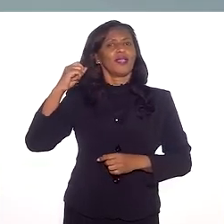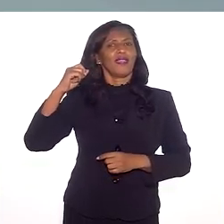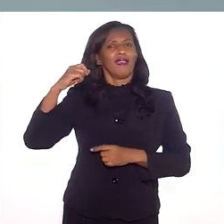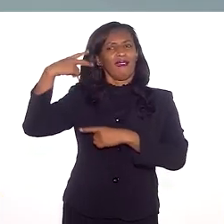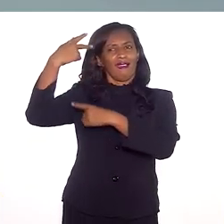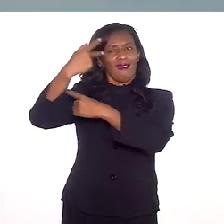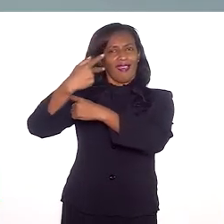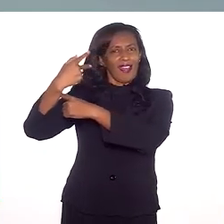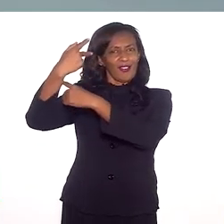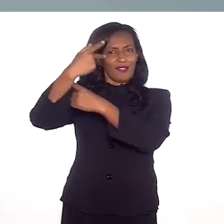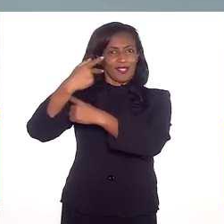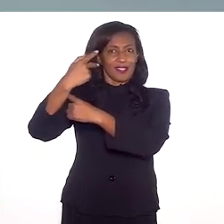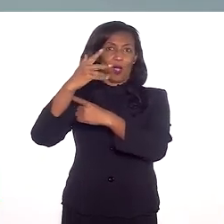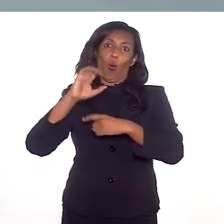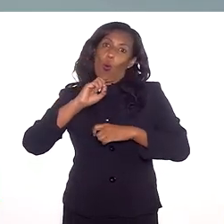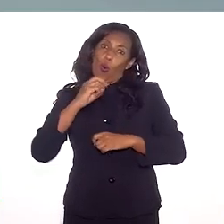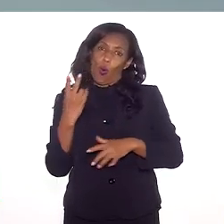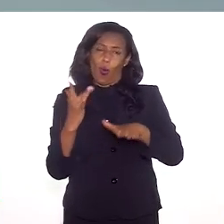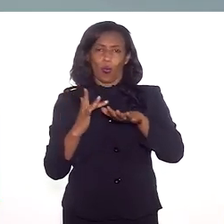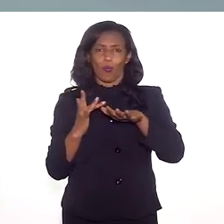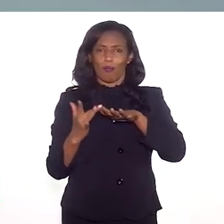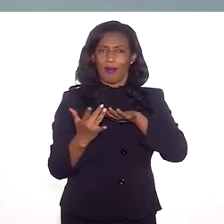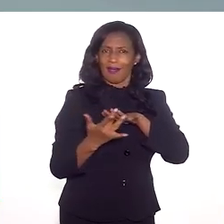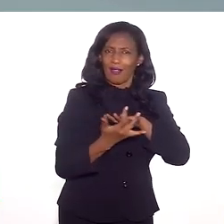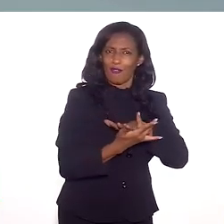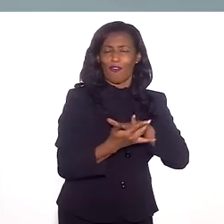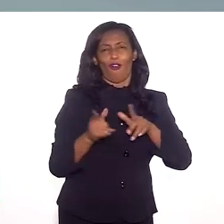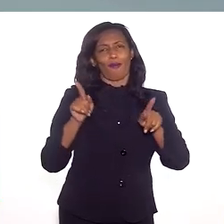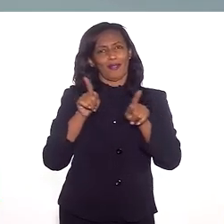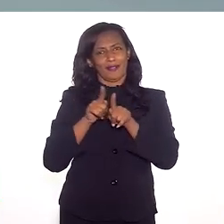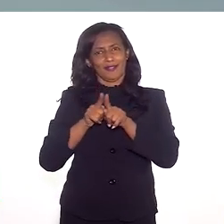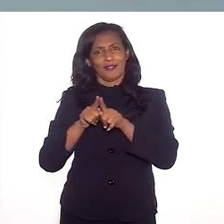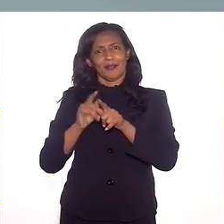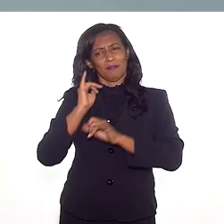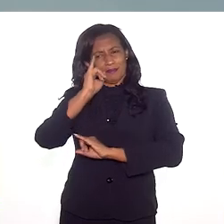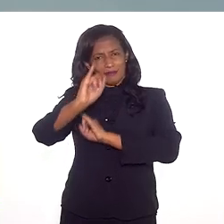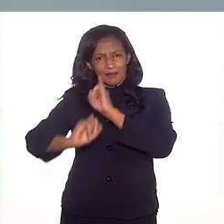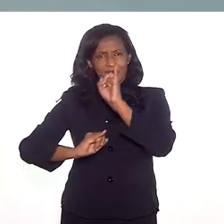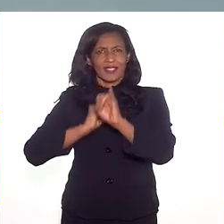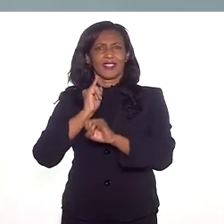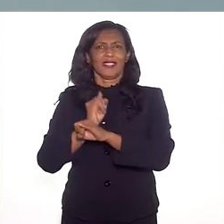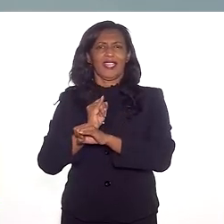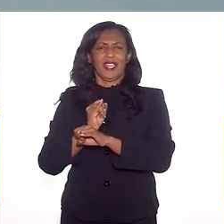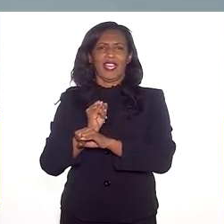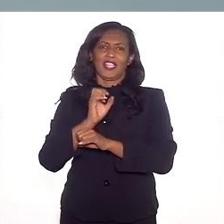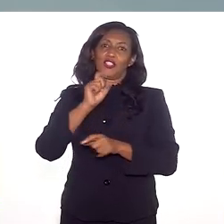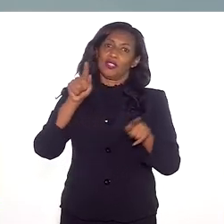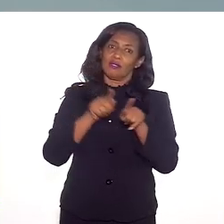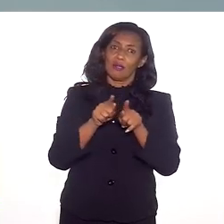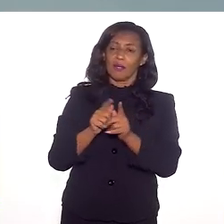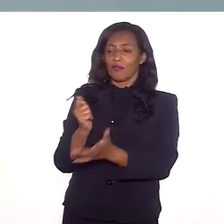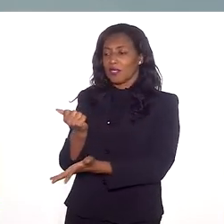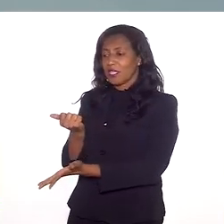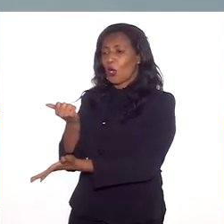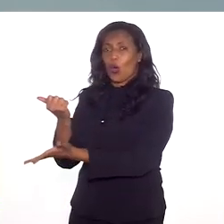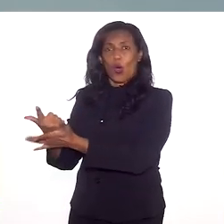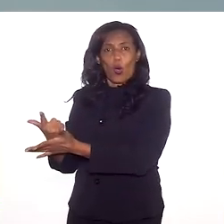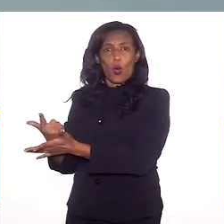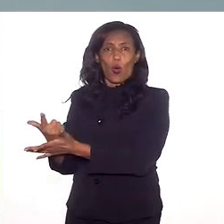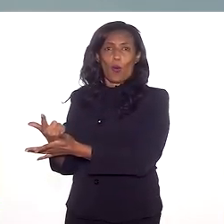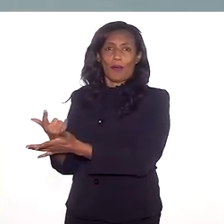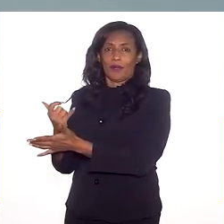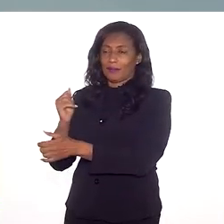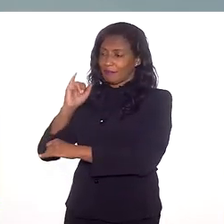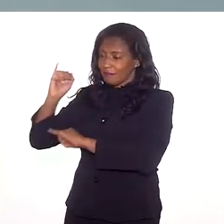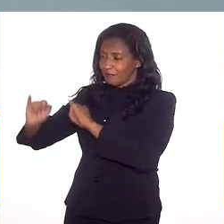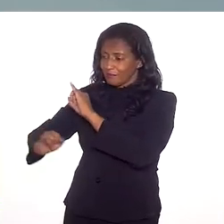faz. Outra é a plataforma que a gente criou, que é uma plataforma única, que você pode ir lá comprar o ingresso e assistir o